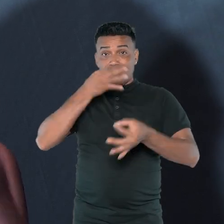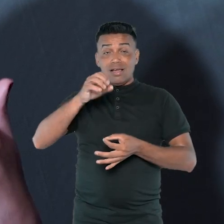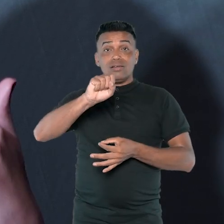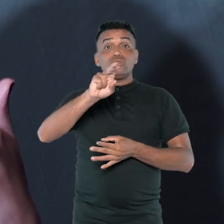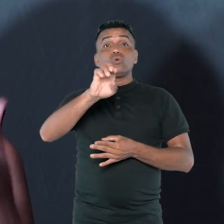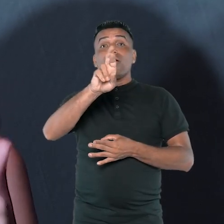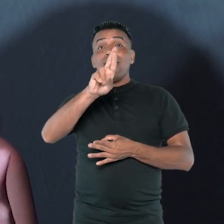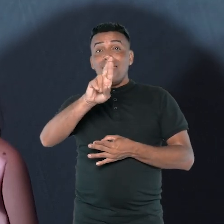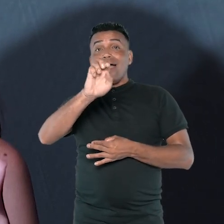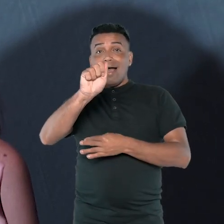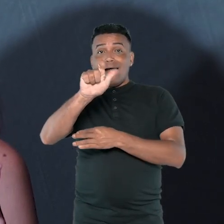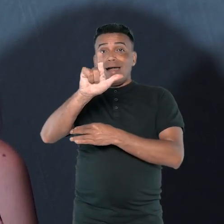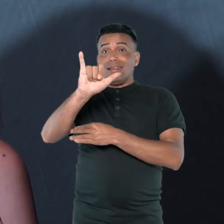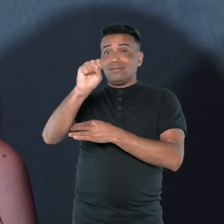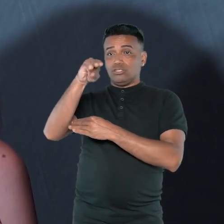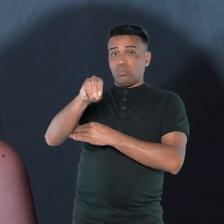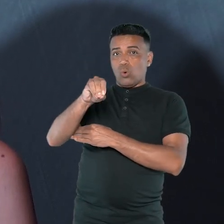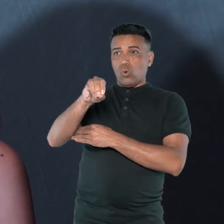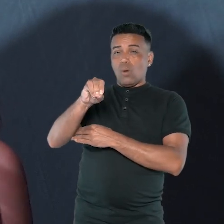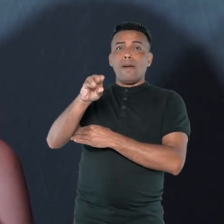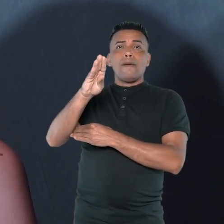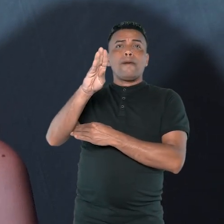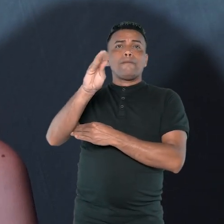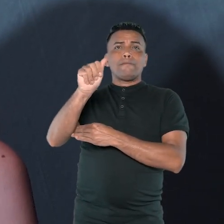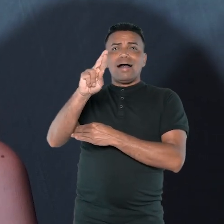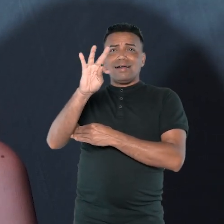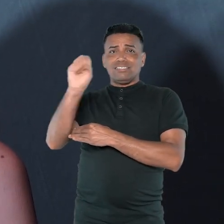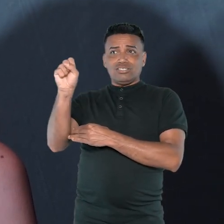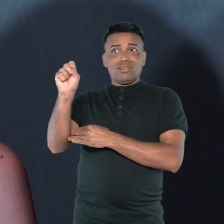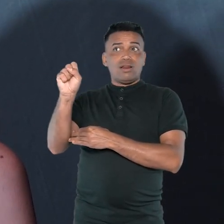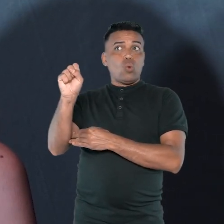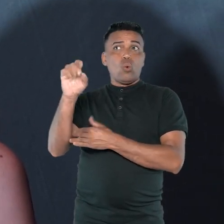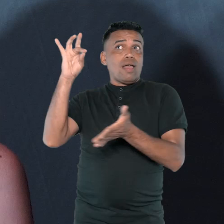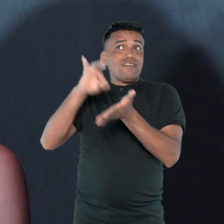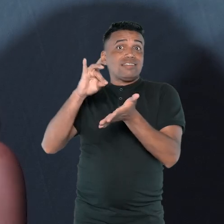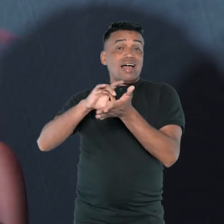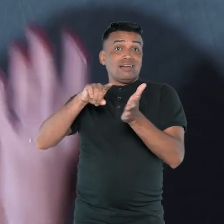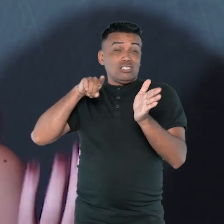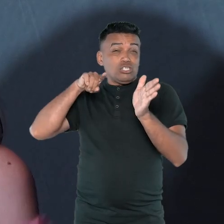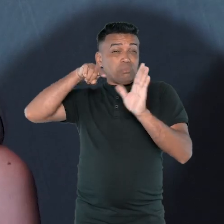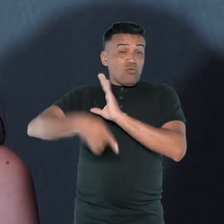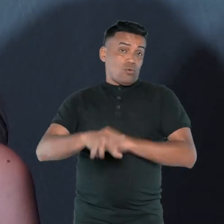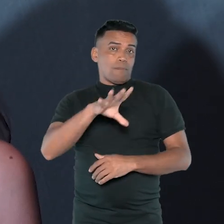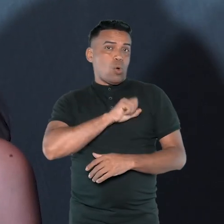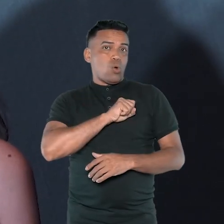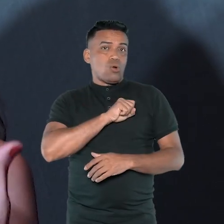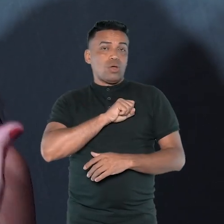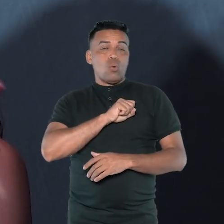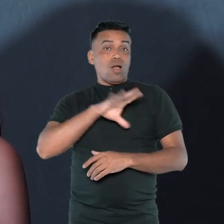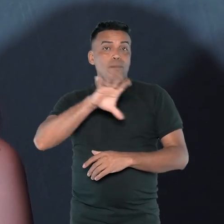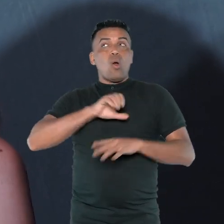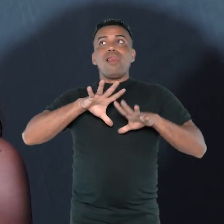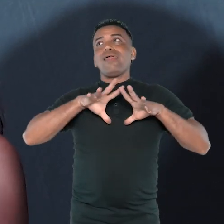Barthes, ele fala que o Barthes não alcança a verdade sobre o amor porque ele tenta imaginar um amor limpinho, né? Ele fala